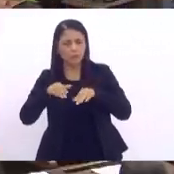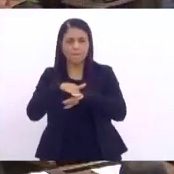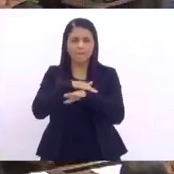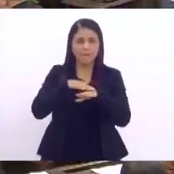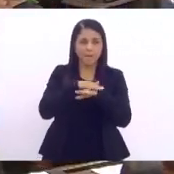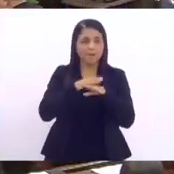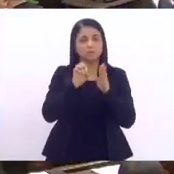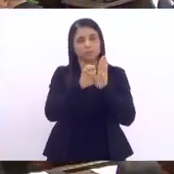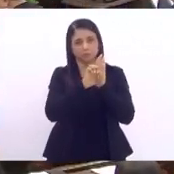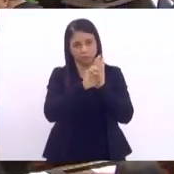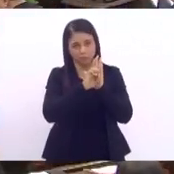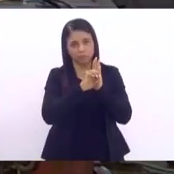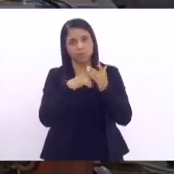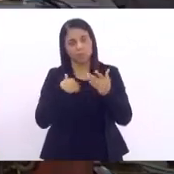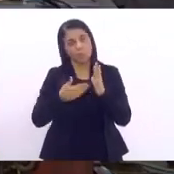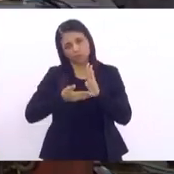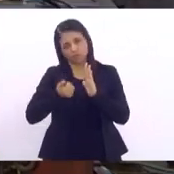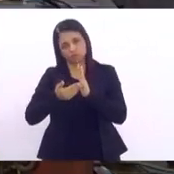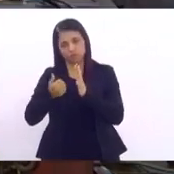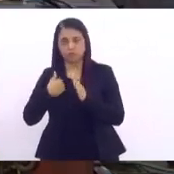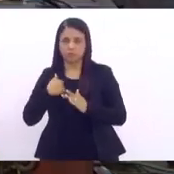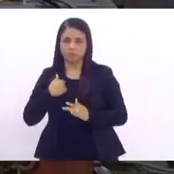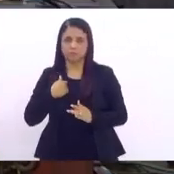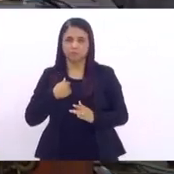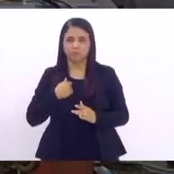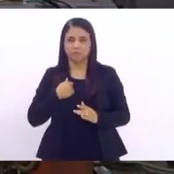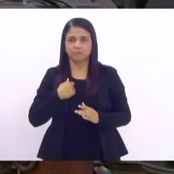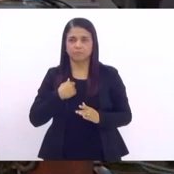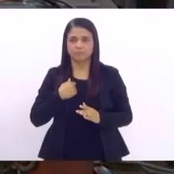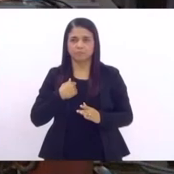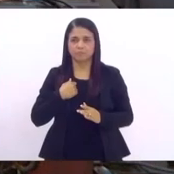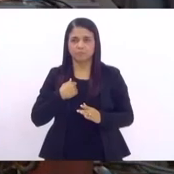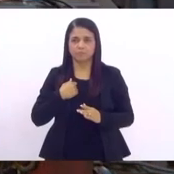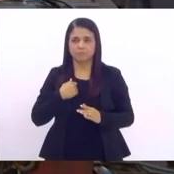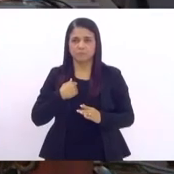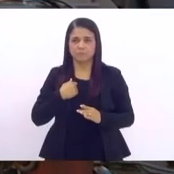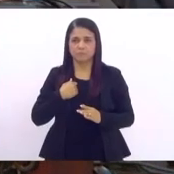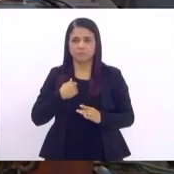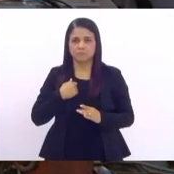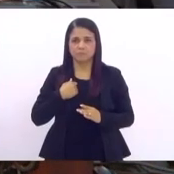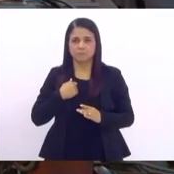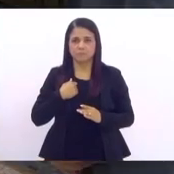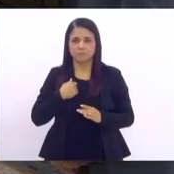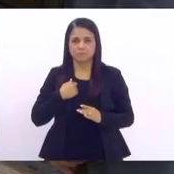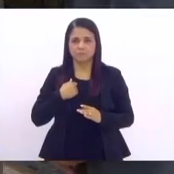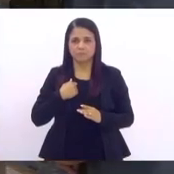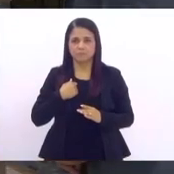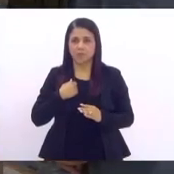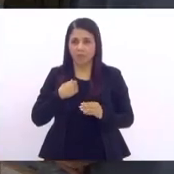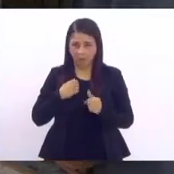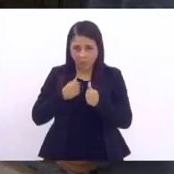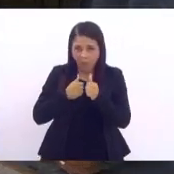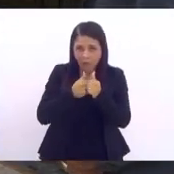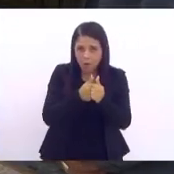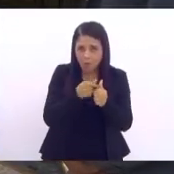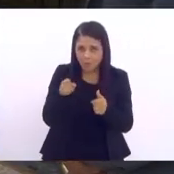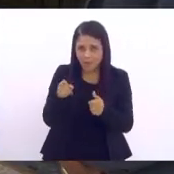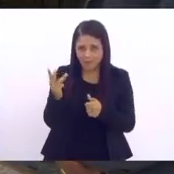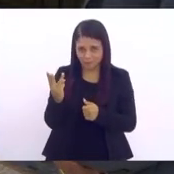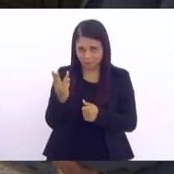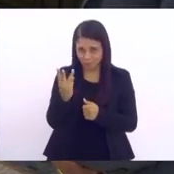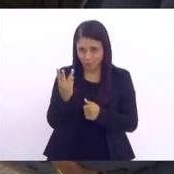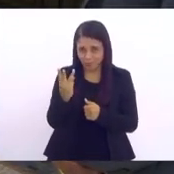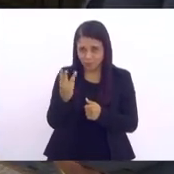Luiz, isso não inclui Vossa Excelência acompanhar os três nas blitz, não, né? Só para tomar o devido cuidado, que eu tenho que proteger